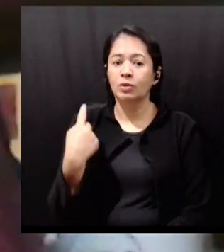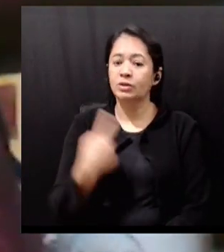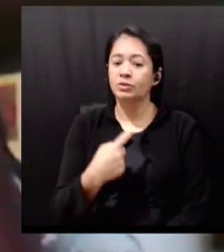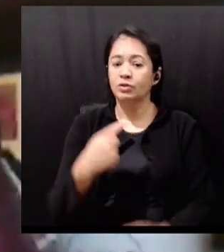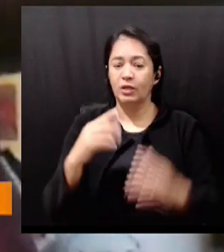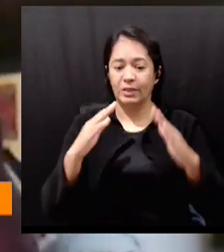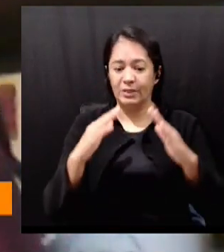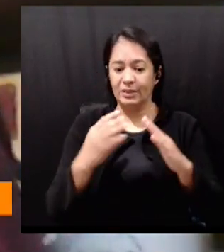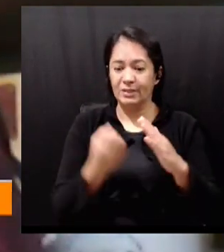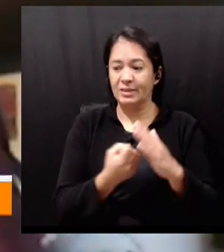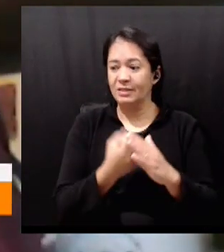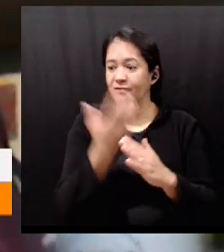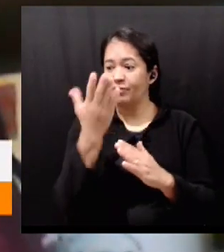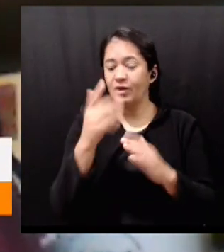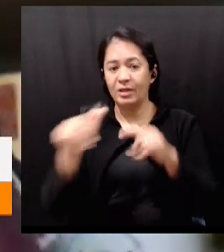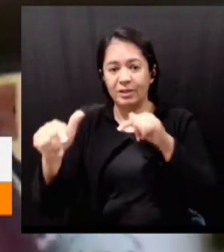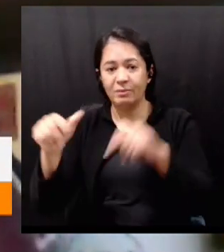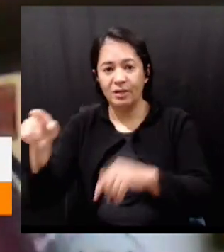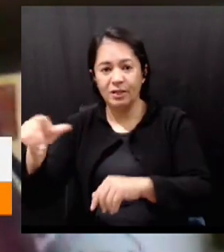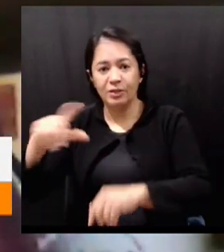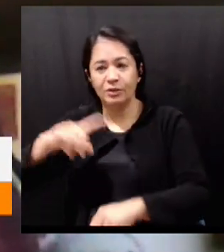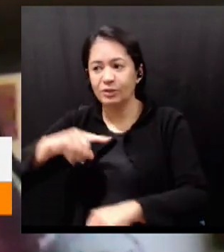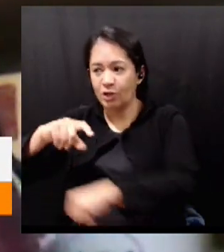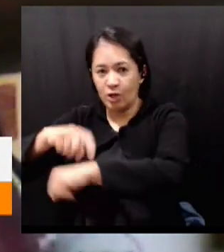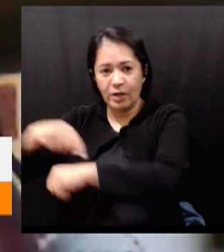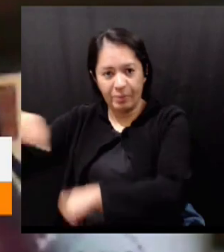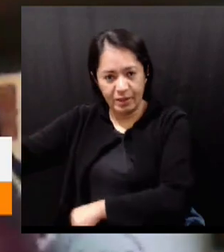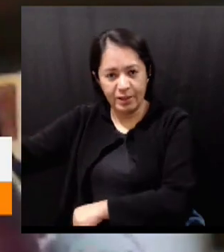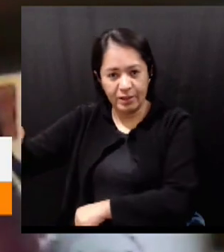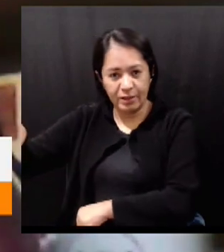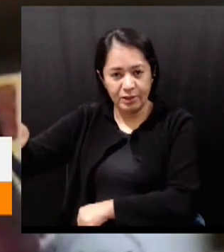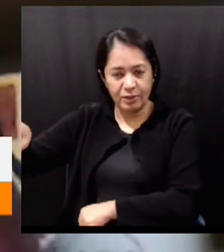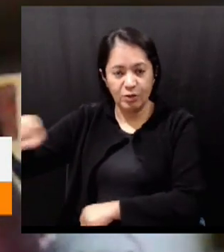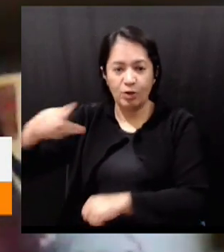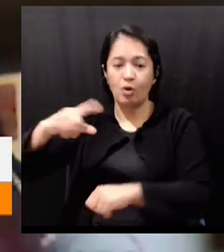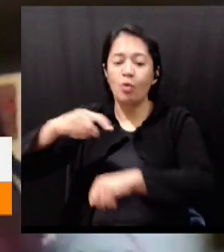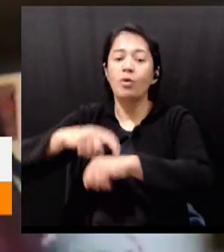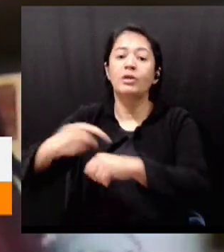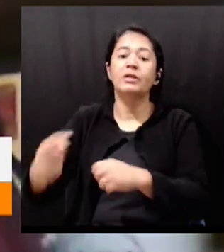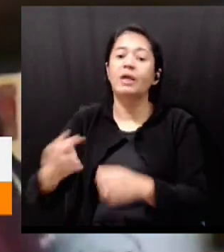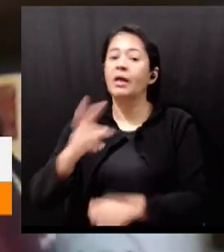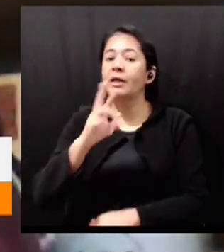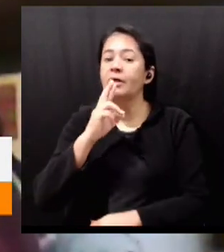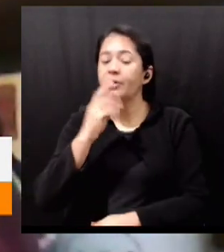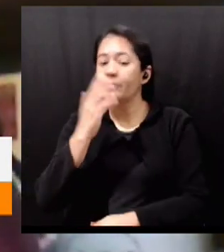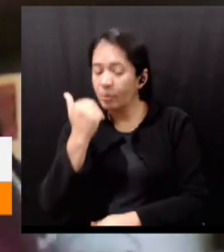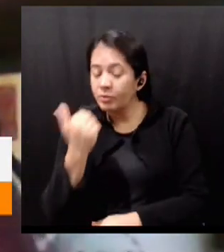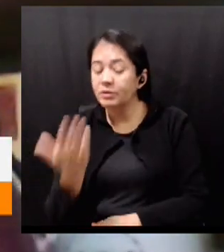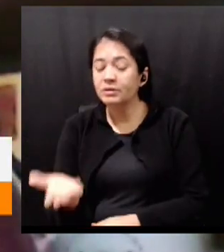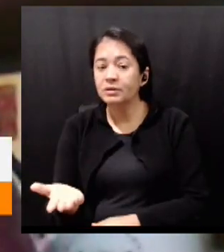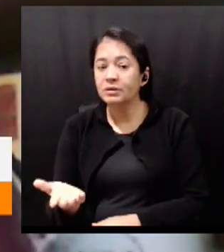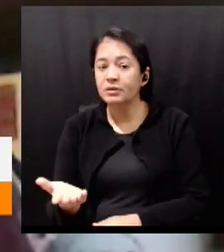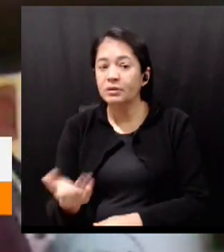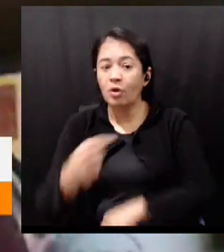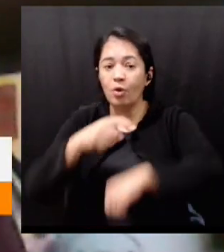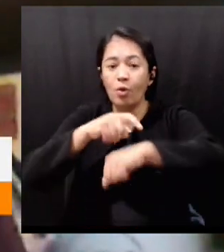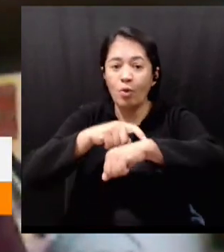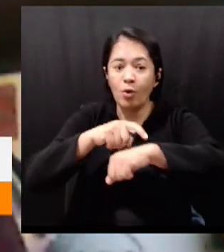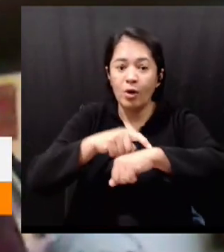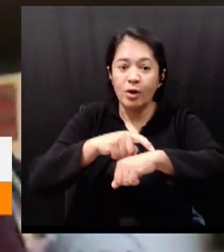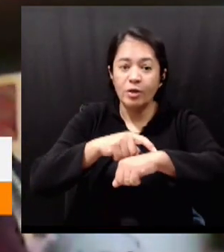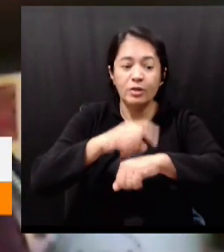gente não tem horário para ir, a gente não tem horário para almoçar, tem os horários de ir ao banheiro,